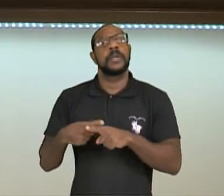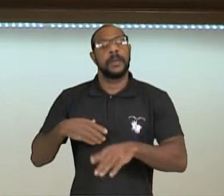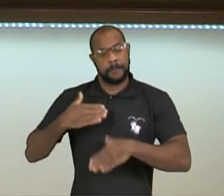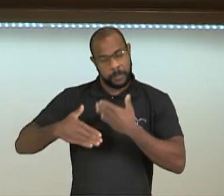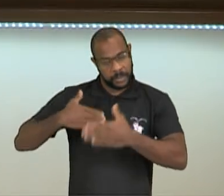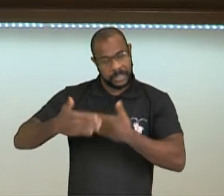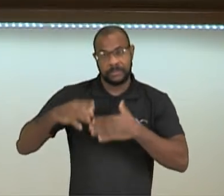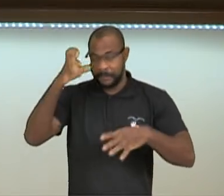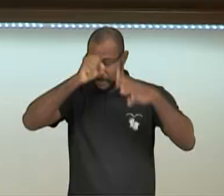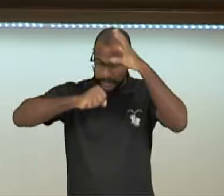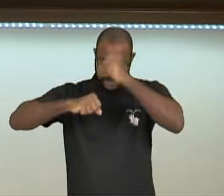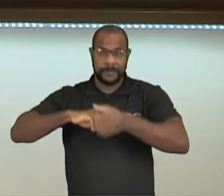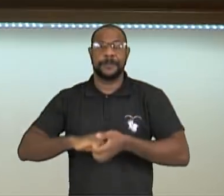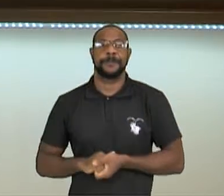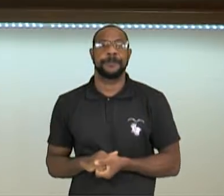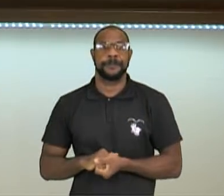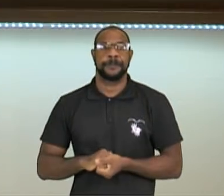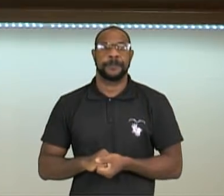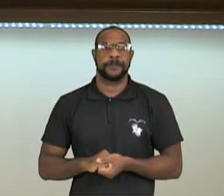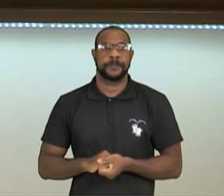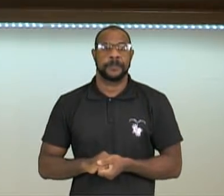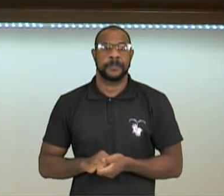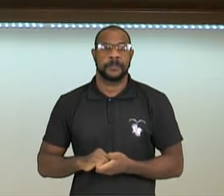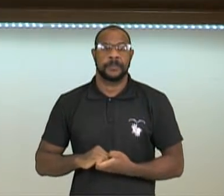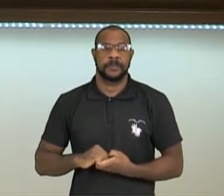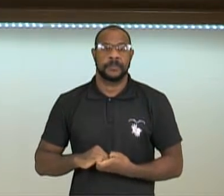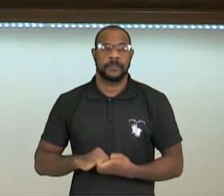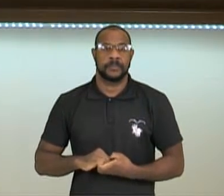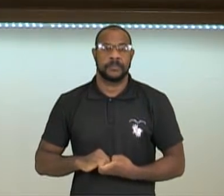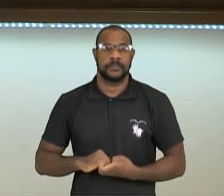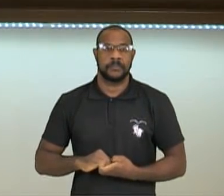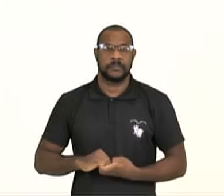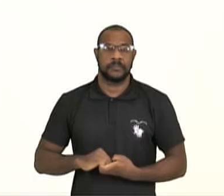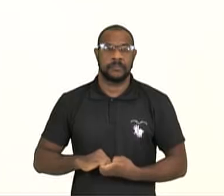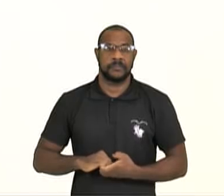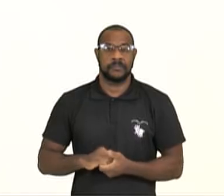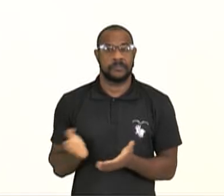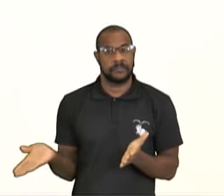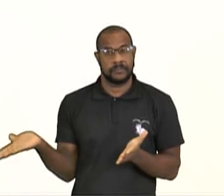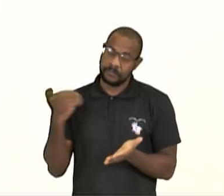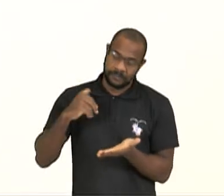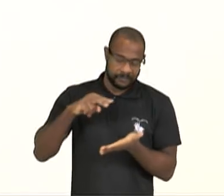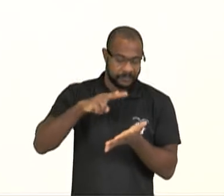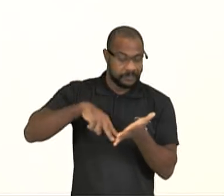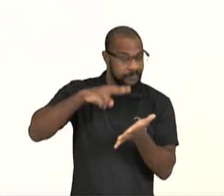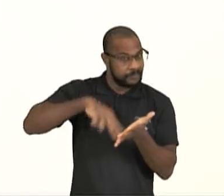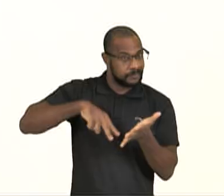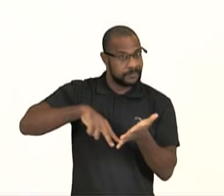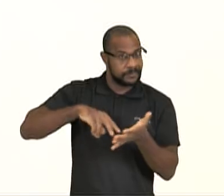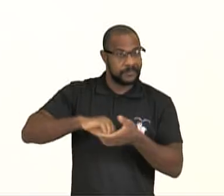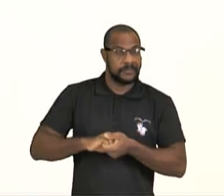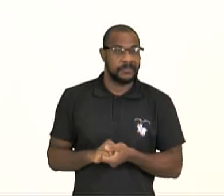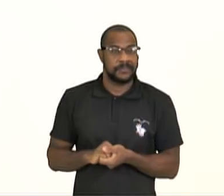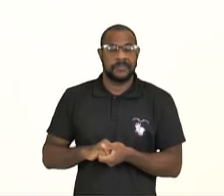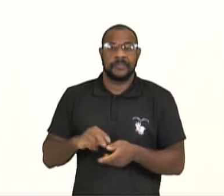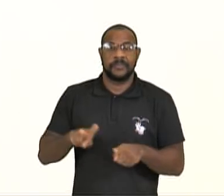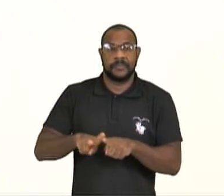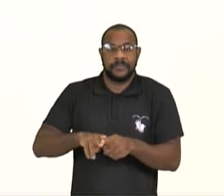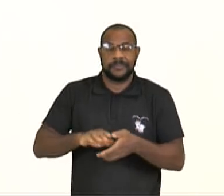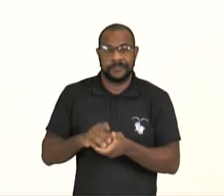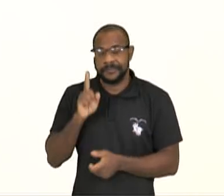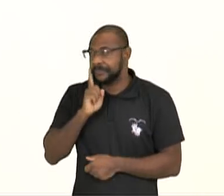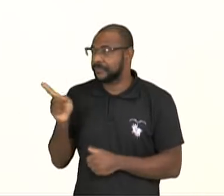ensino-aprendizagem, ok? Let's read. Vamos ler. leitura e interpretação de